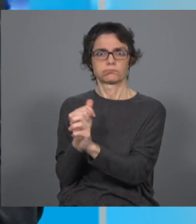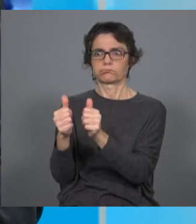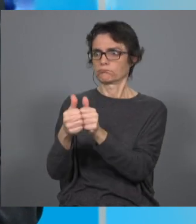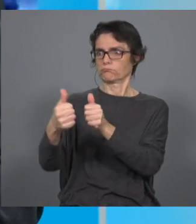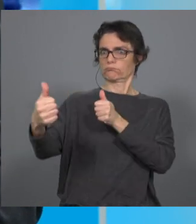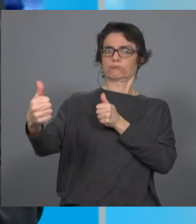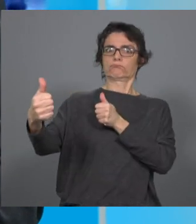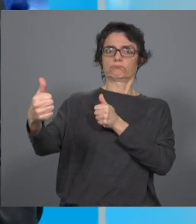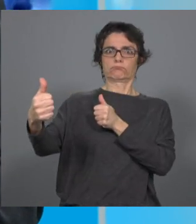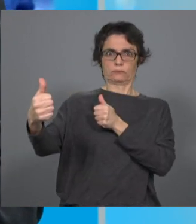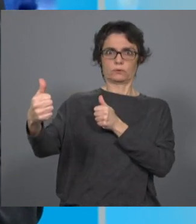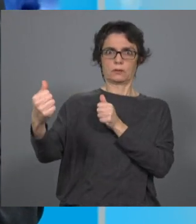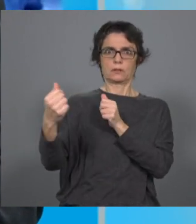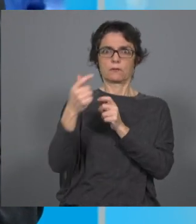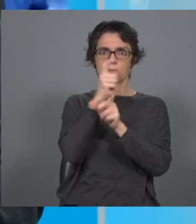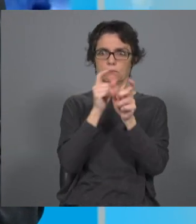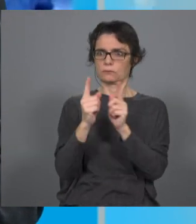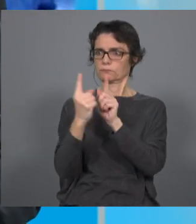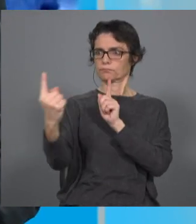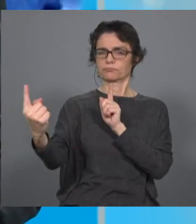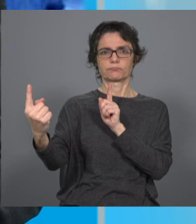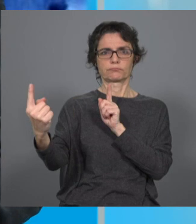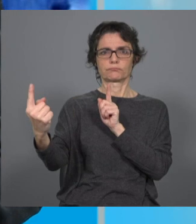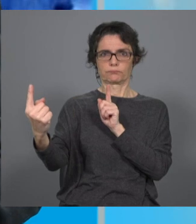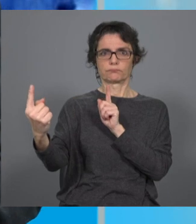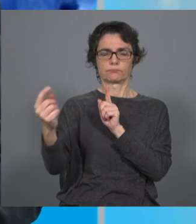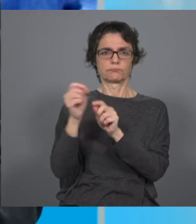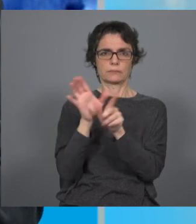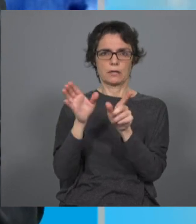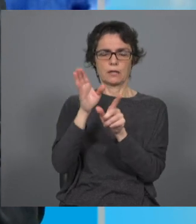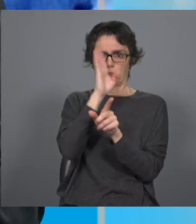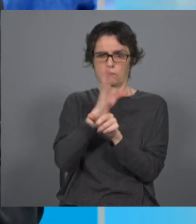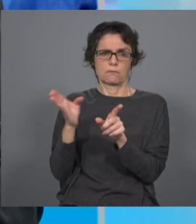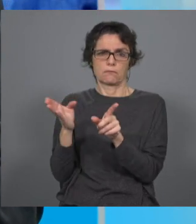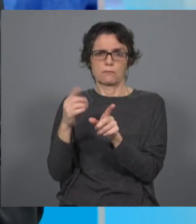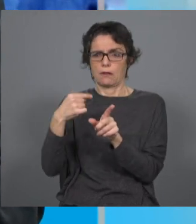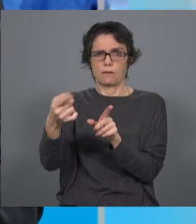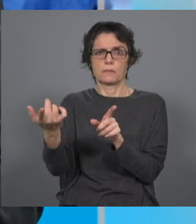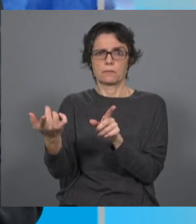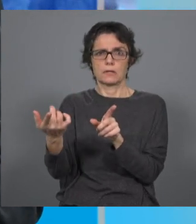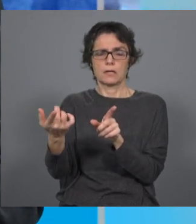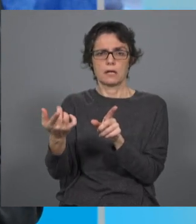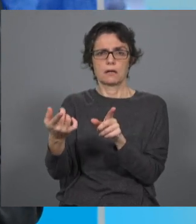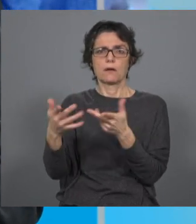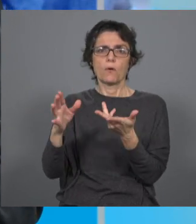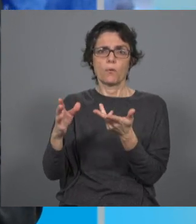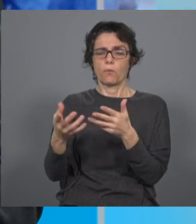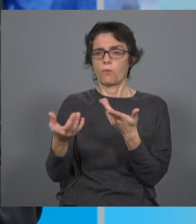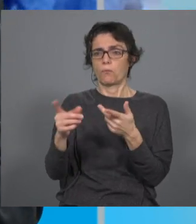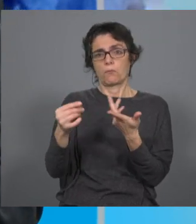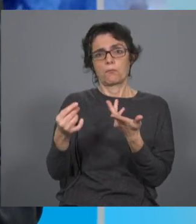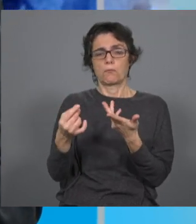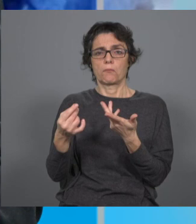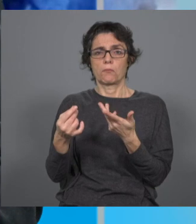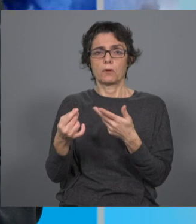regularmente, por exemplo, em relação às mulheres, faz parte da nossa prática, cumprimentar com os beijos. Não posso